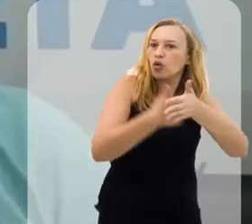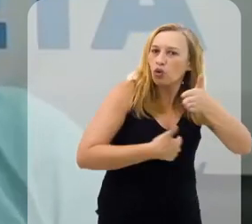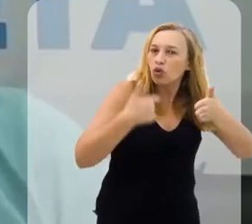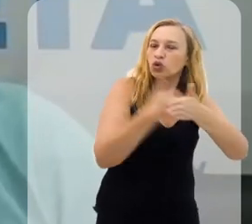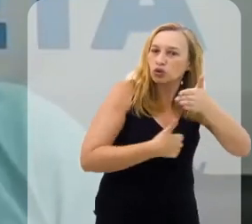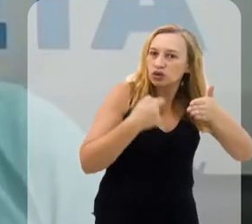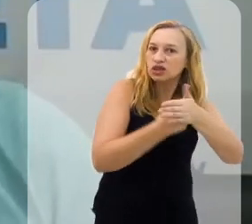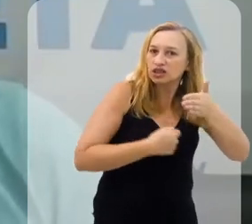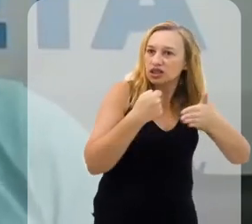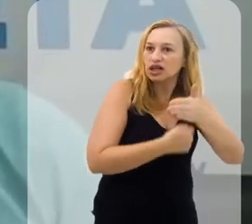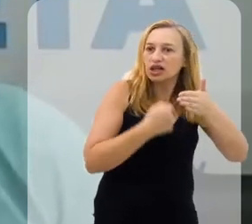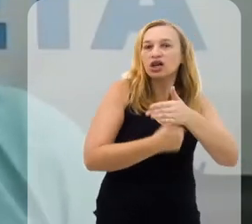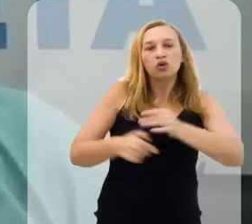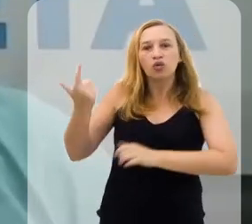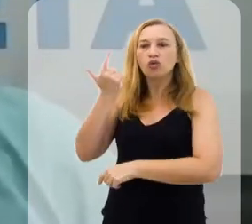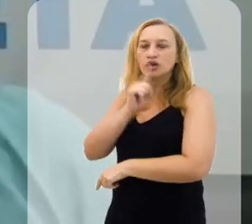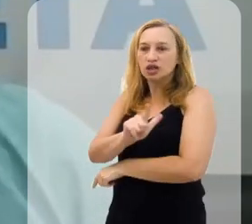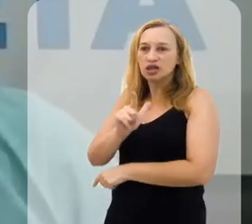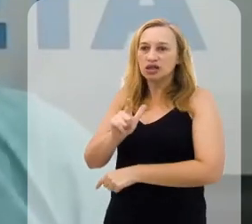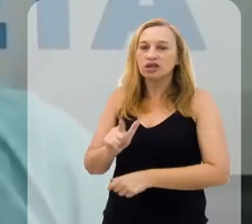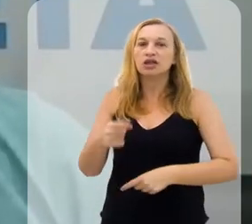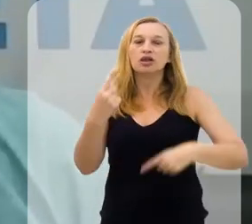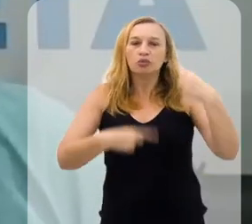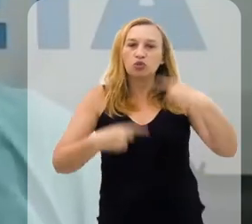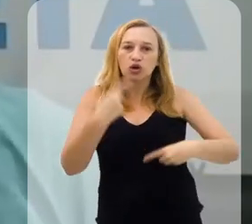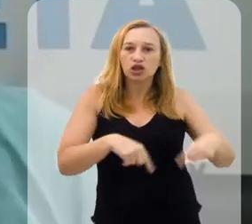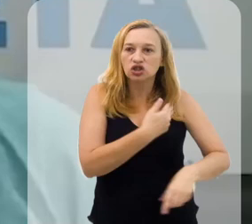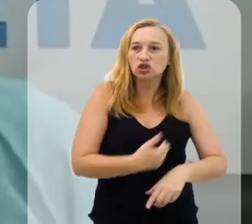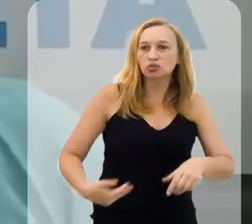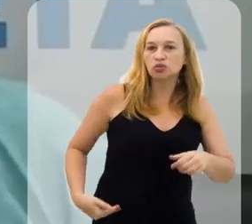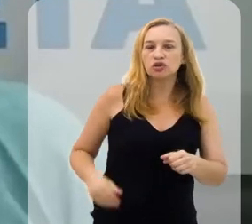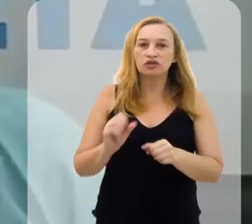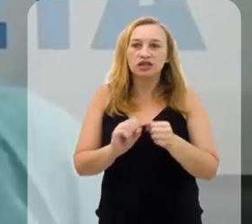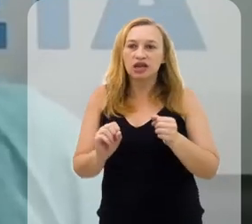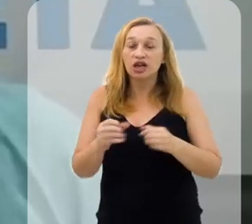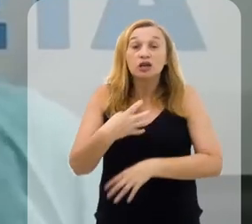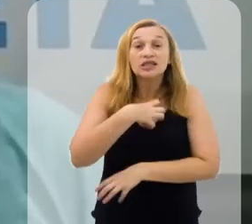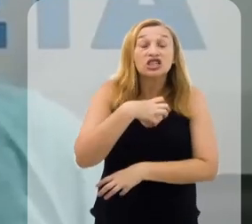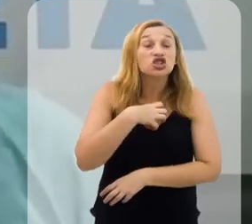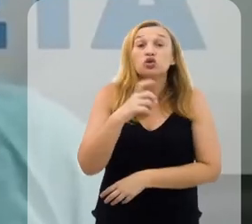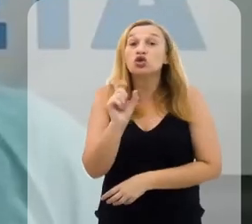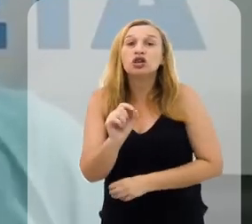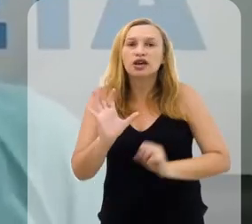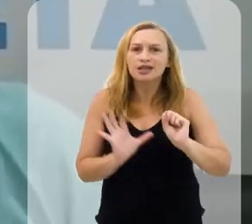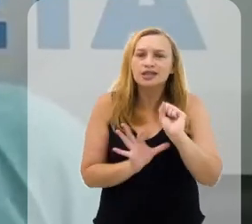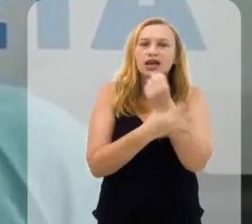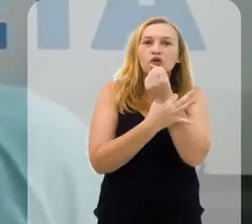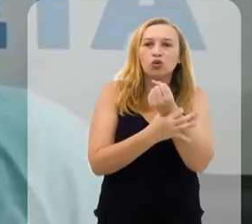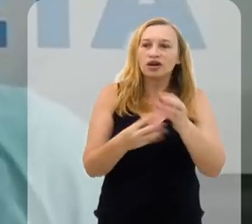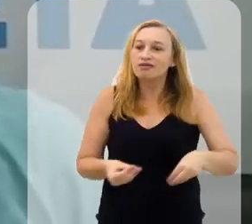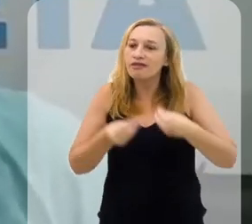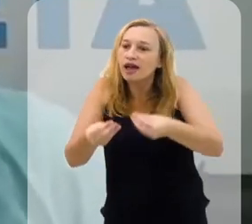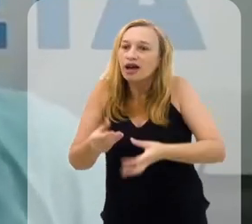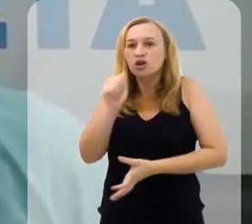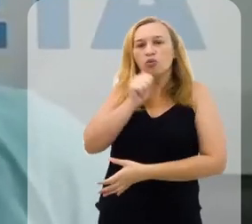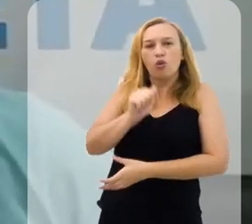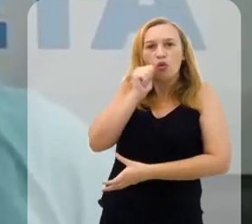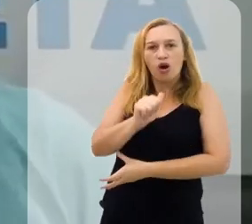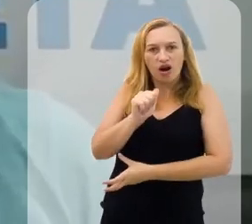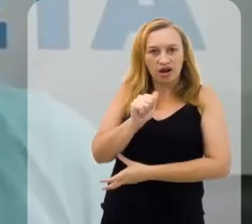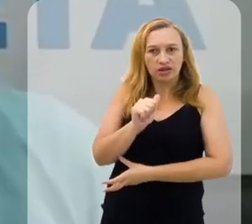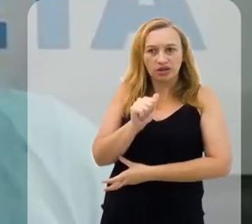por lutas, né, conquistas que foram feitas através de políticas públicas, no sentido de assegurar a essas